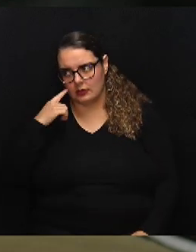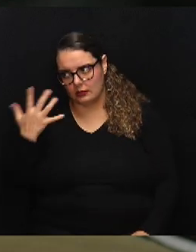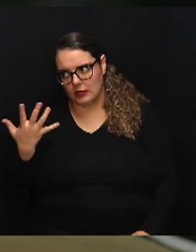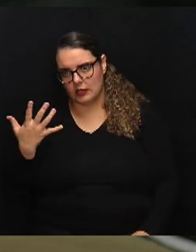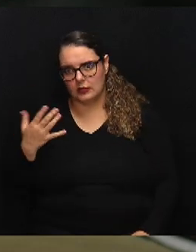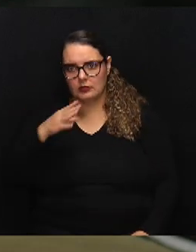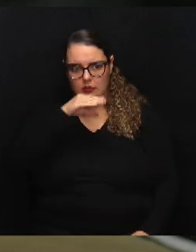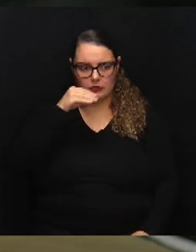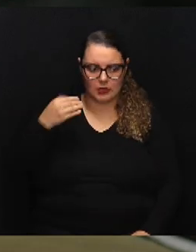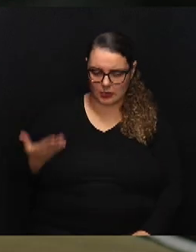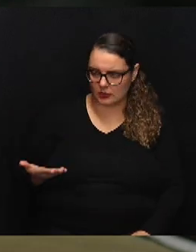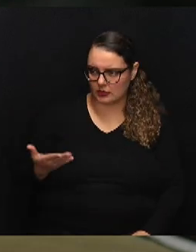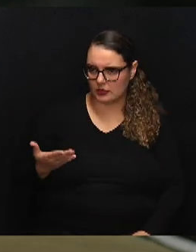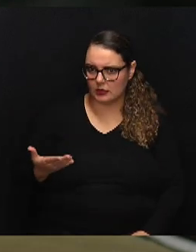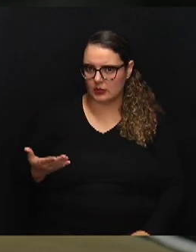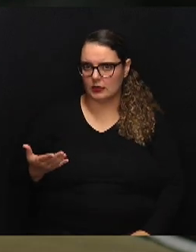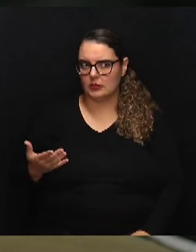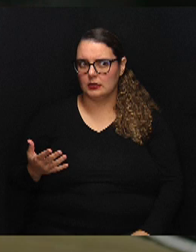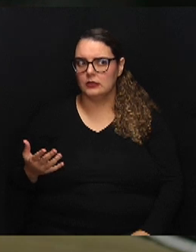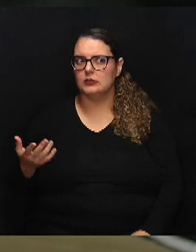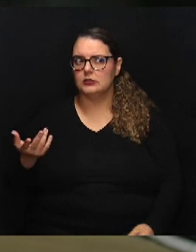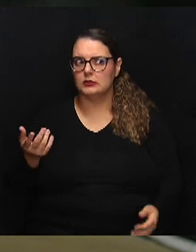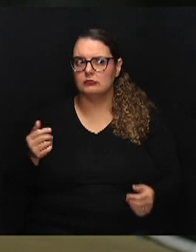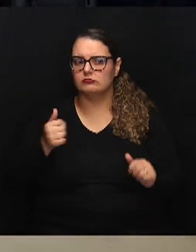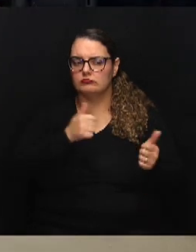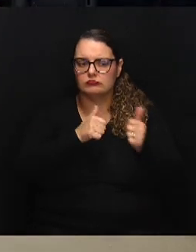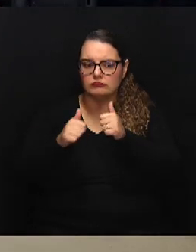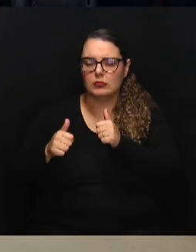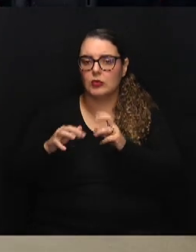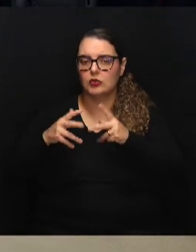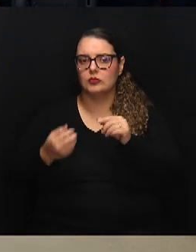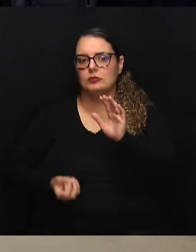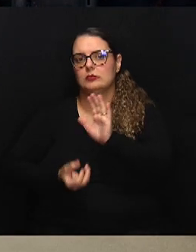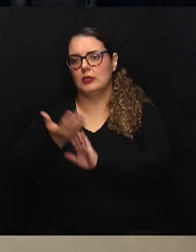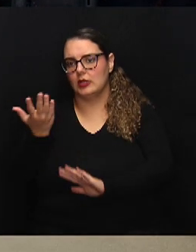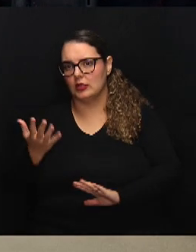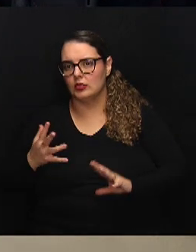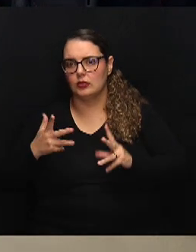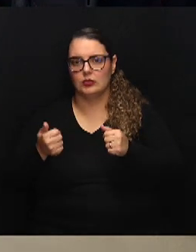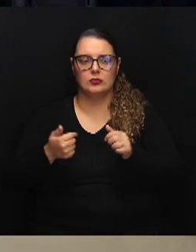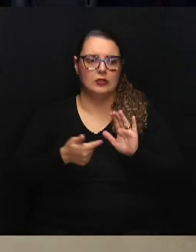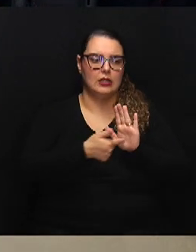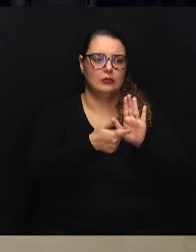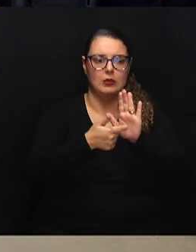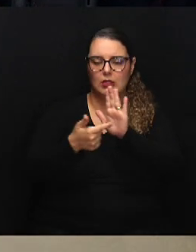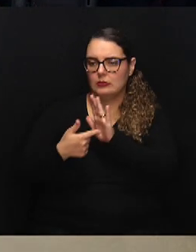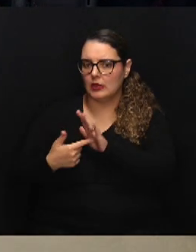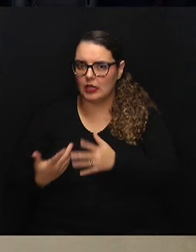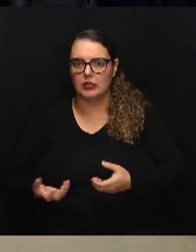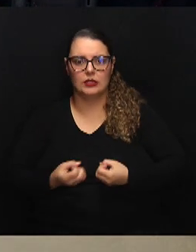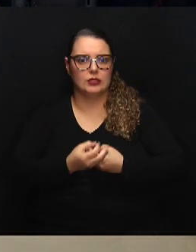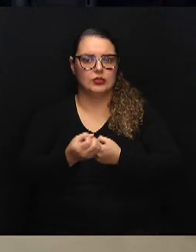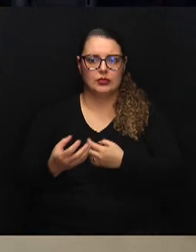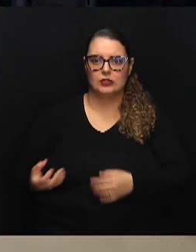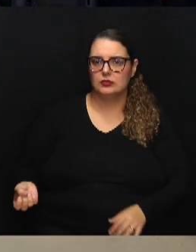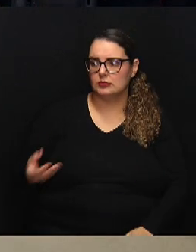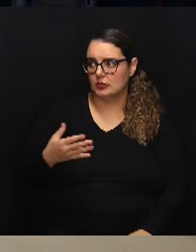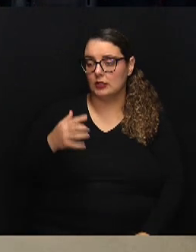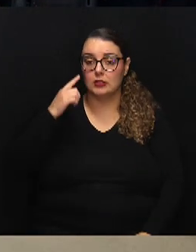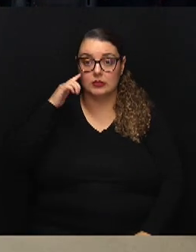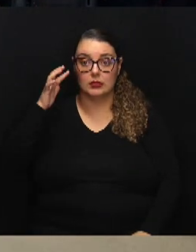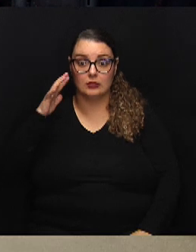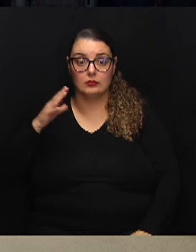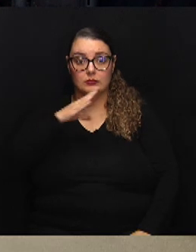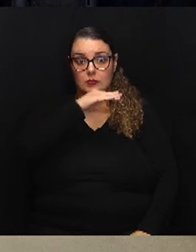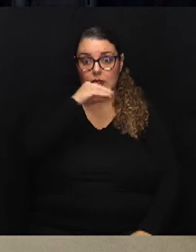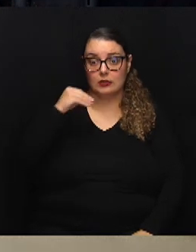adolescente. Então faz para a gente aí um parâmetro disso tudo que está sendo criado, disso tudo que está sendo mostrado, dessas informações novas na cabeça de um